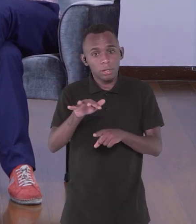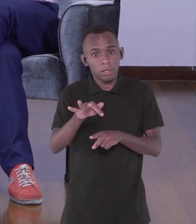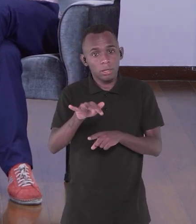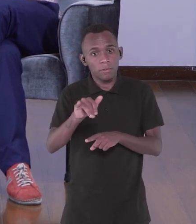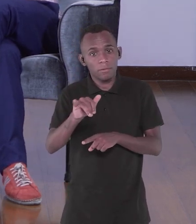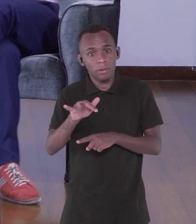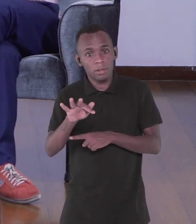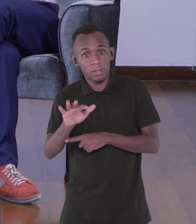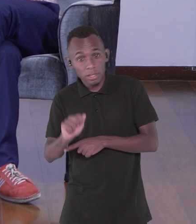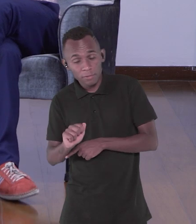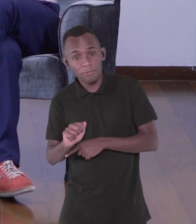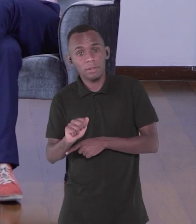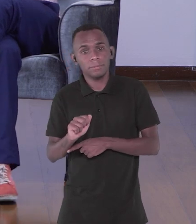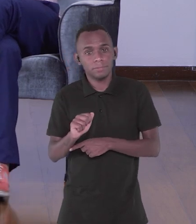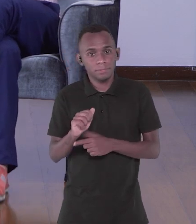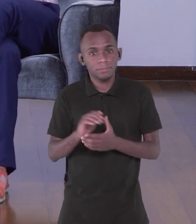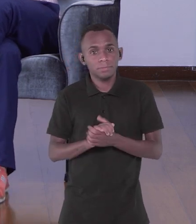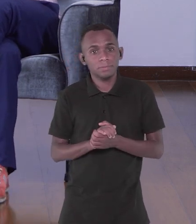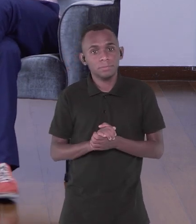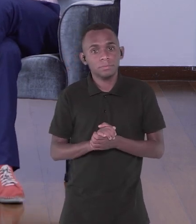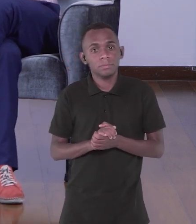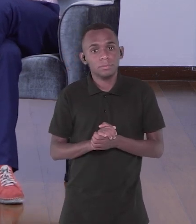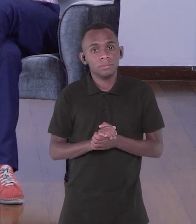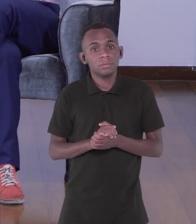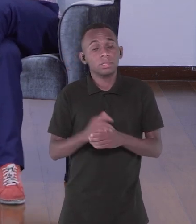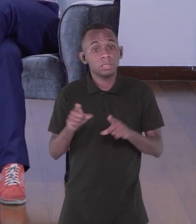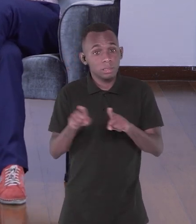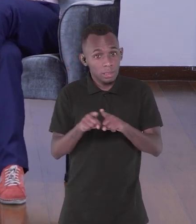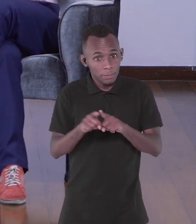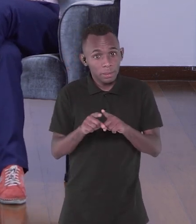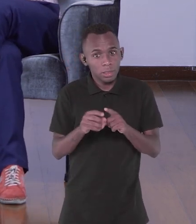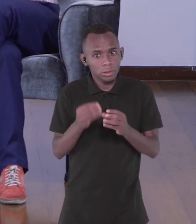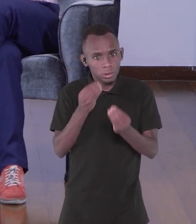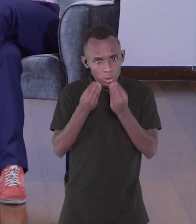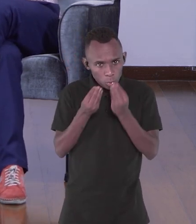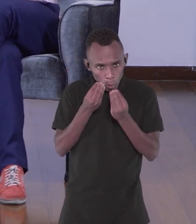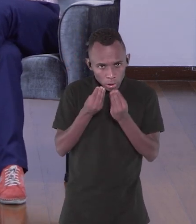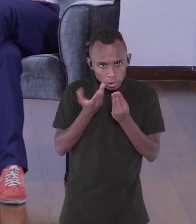na FIFA de novo, até sanduíche. Tudo